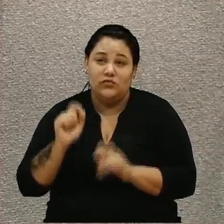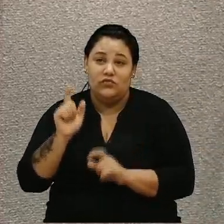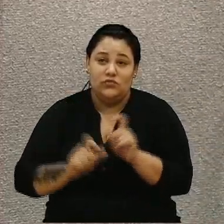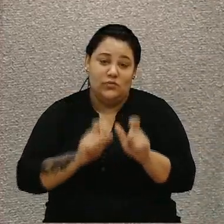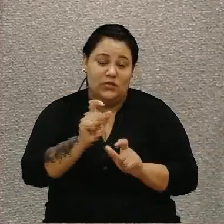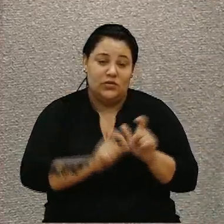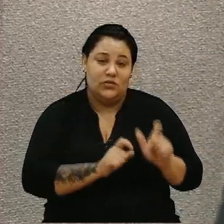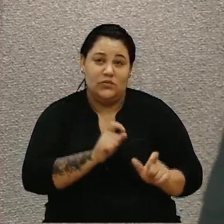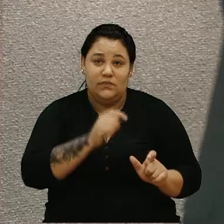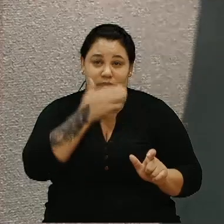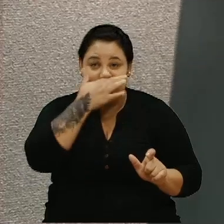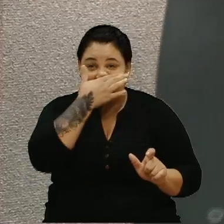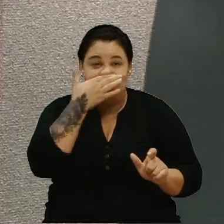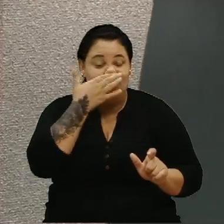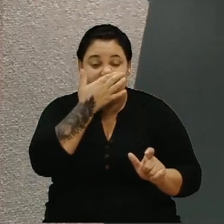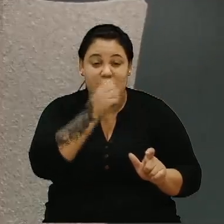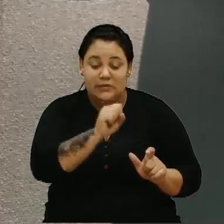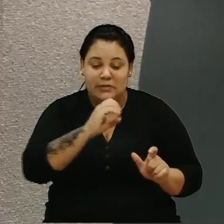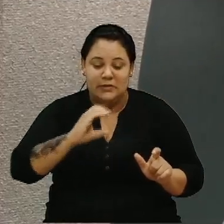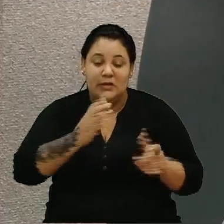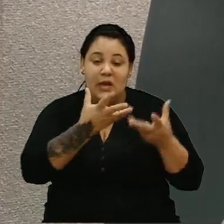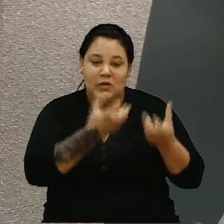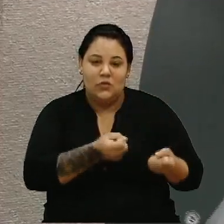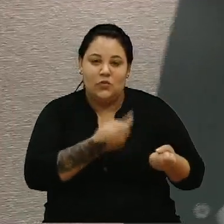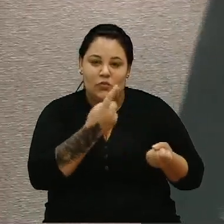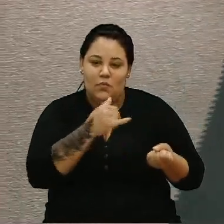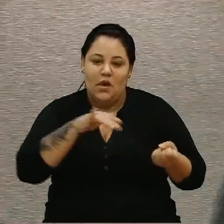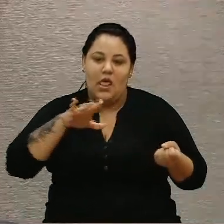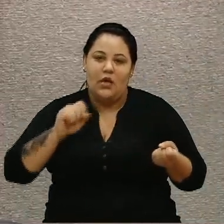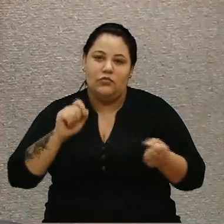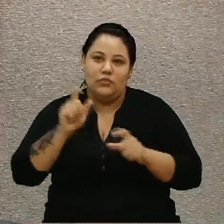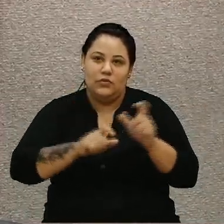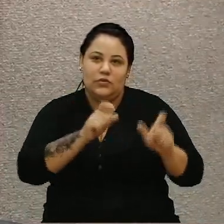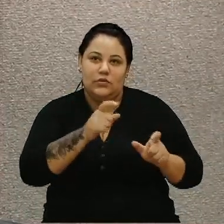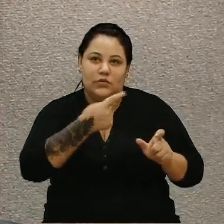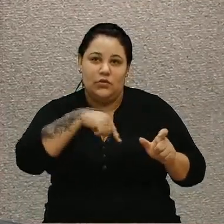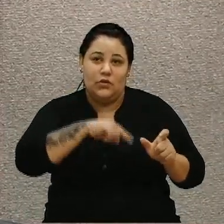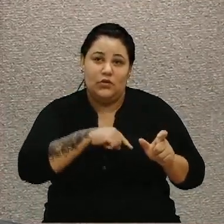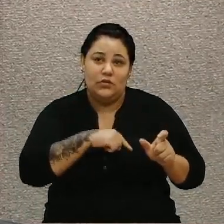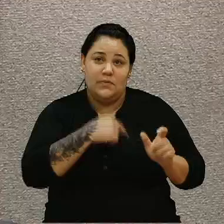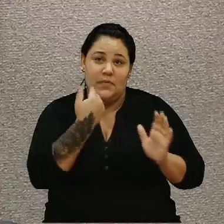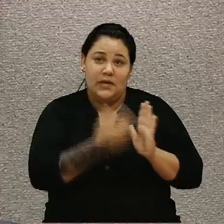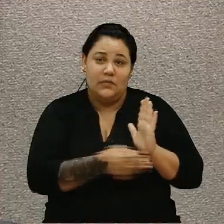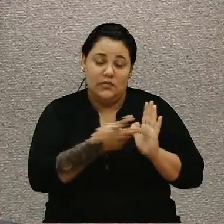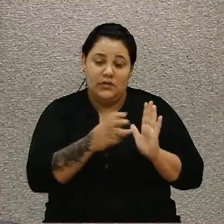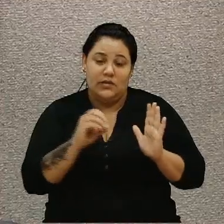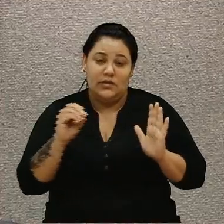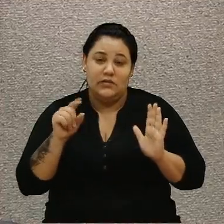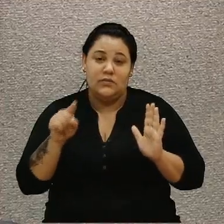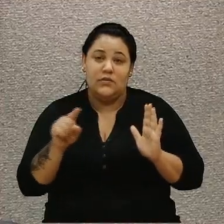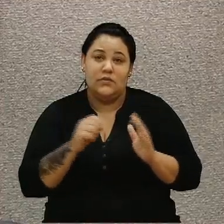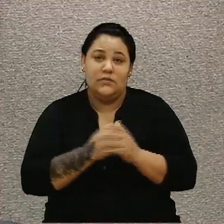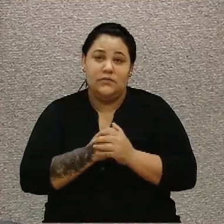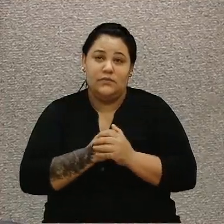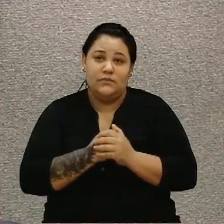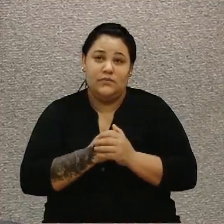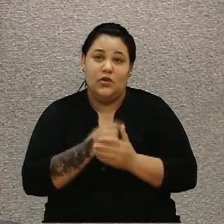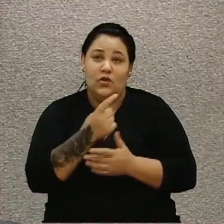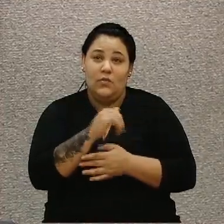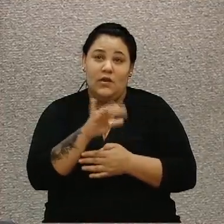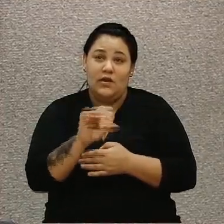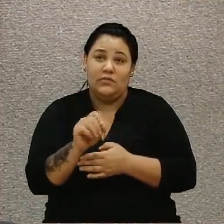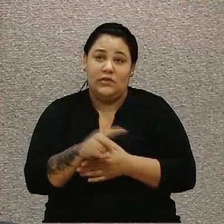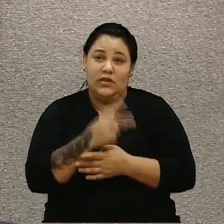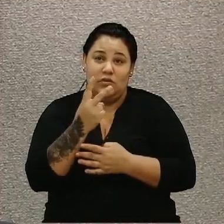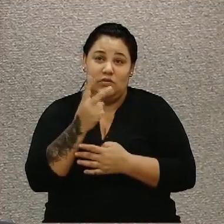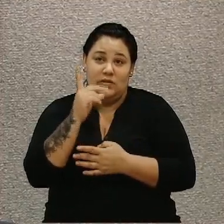Santa Catarina ganhou 1 milhão de habitantes. Nós perdemos 300 mil. 1 milhão dá o quê? 2 deputados federais. Então, em breve, nós